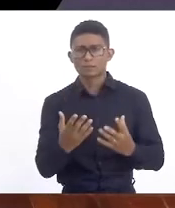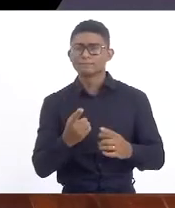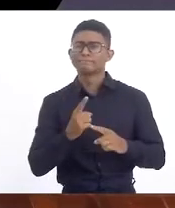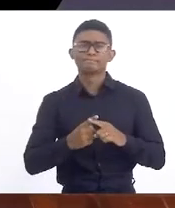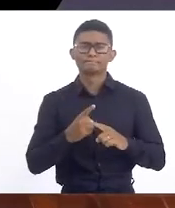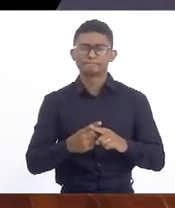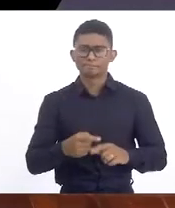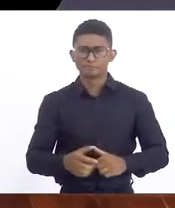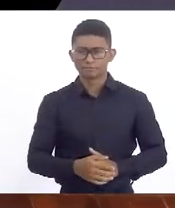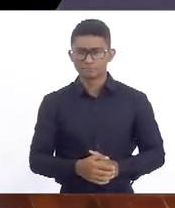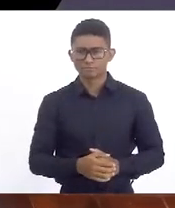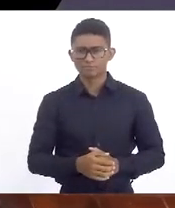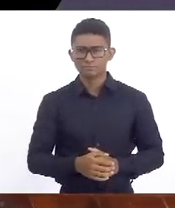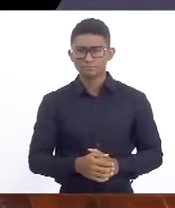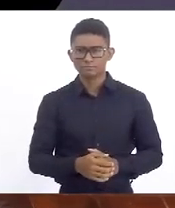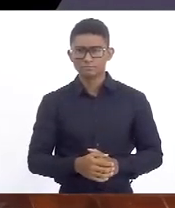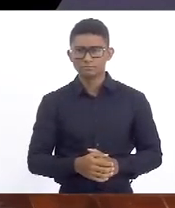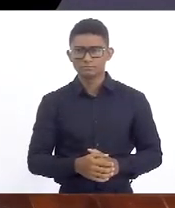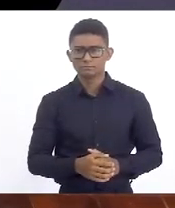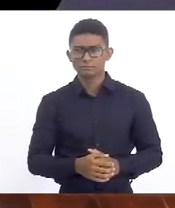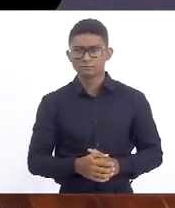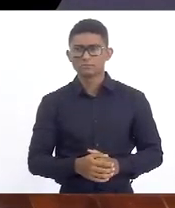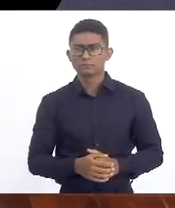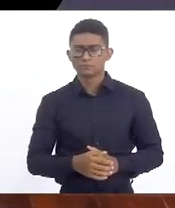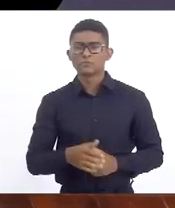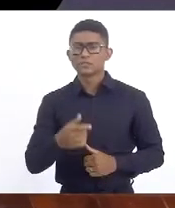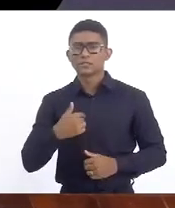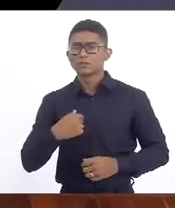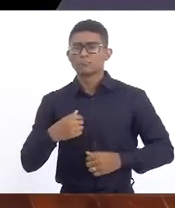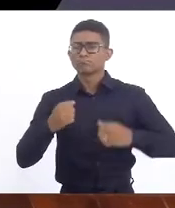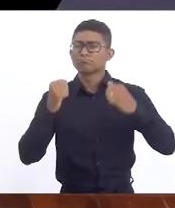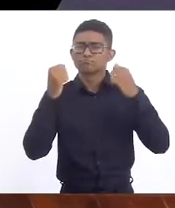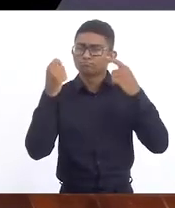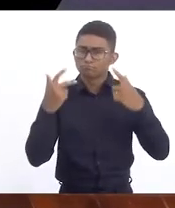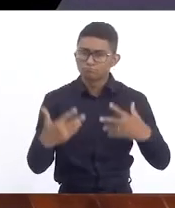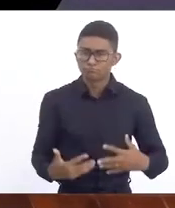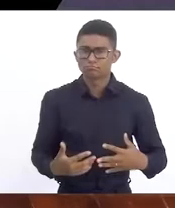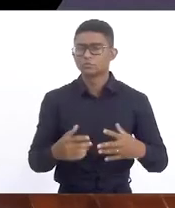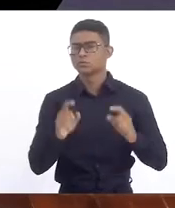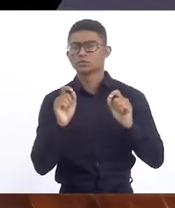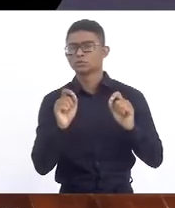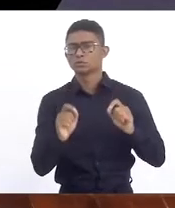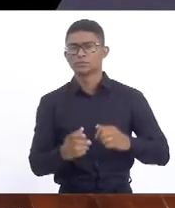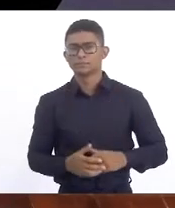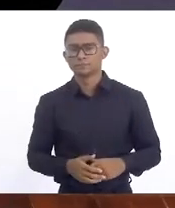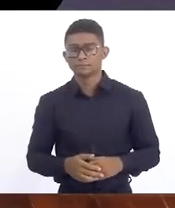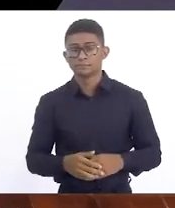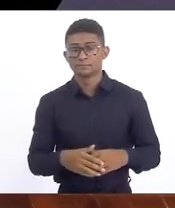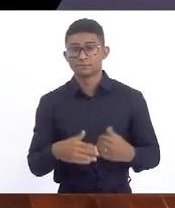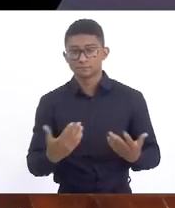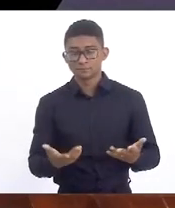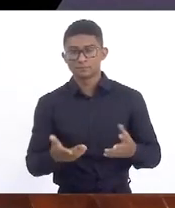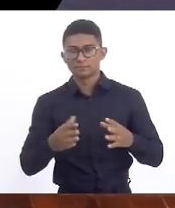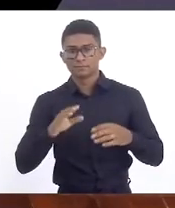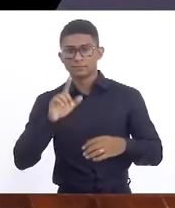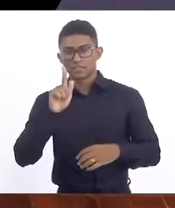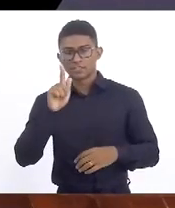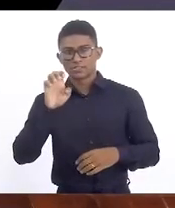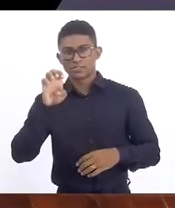para... O que eu gostaria de passar para os senhores? A presidência da Genersa mudou há pouco tempo, eu